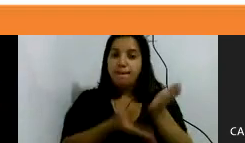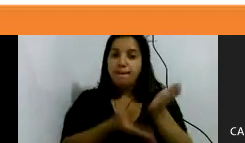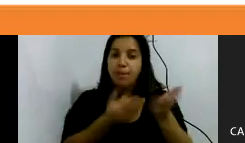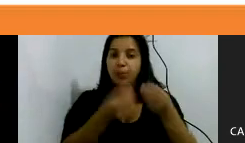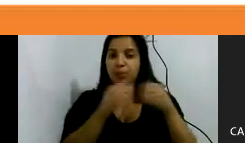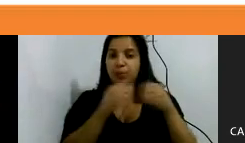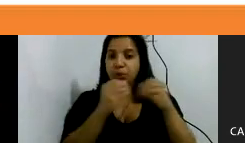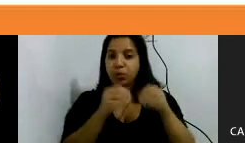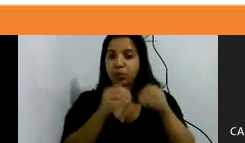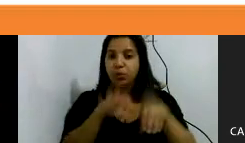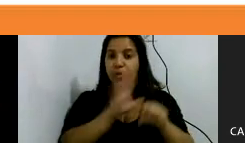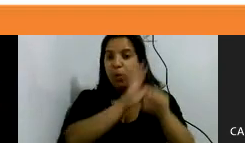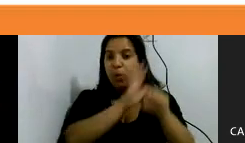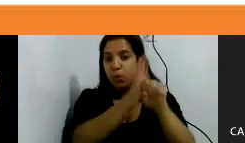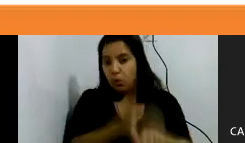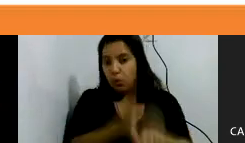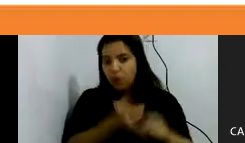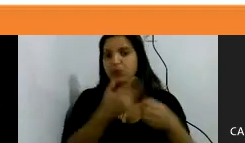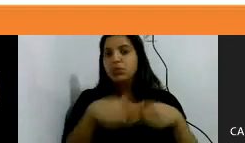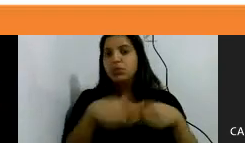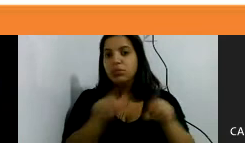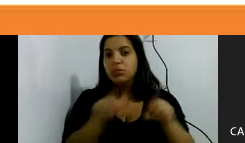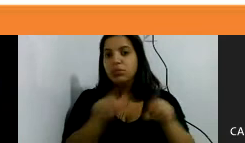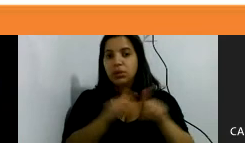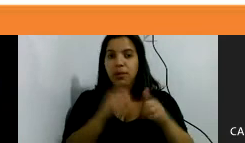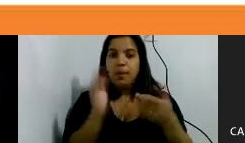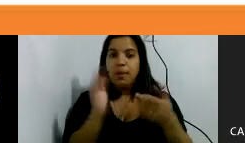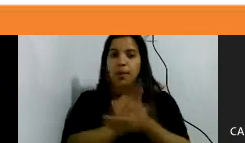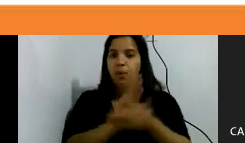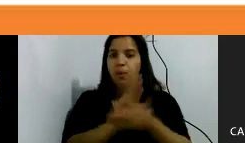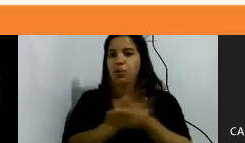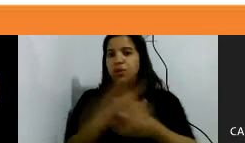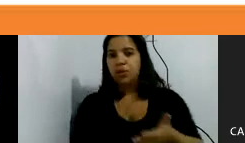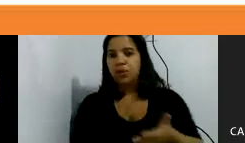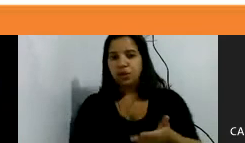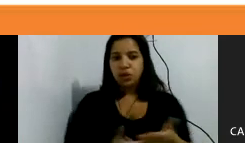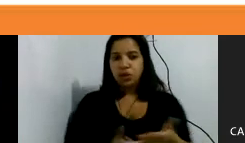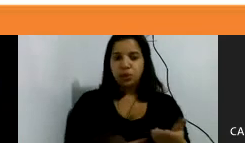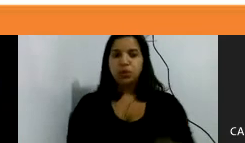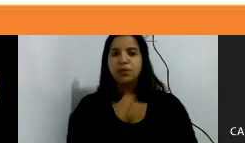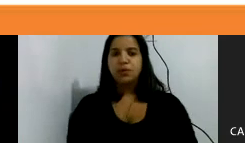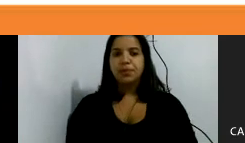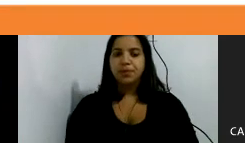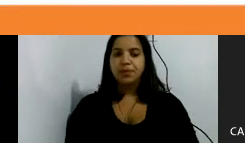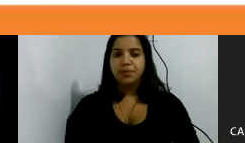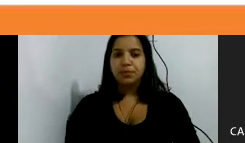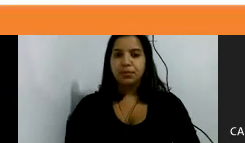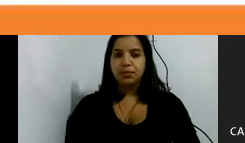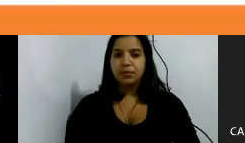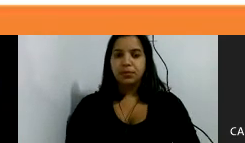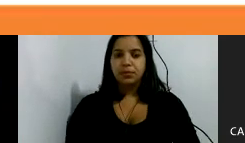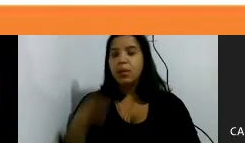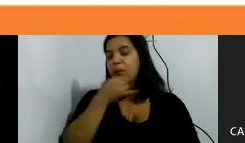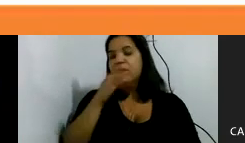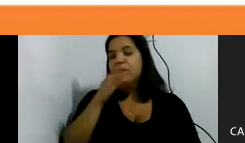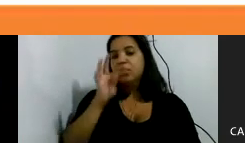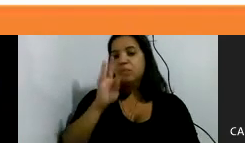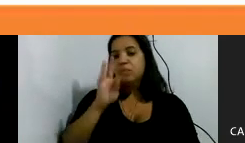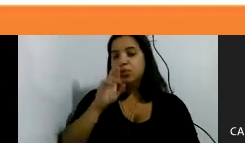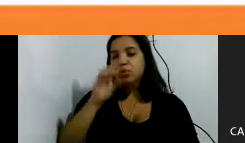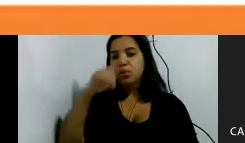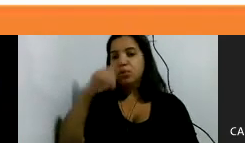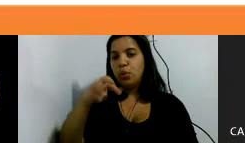sangramento por deficiência de fator de coagulação. Então, aqui a gente pode dar um exemplo, as trombofilias, ou